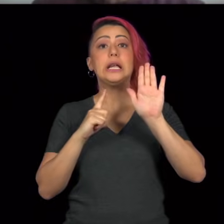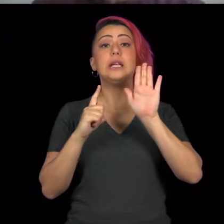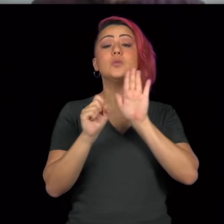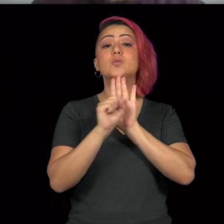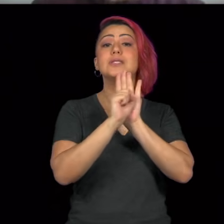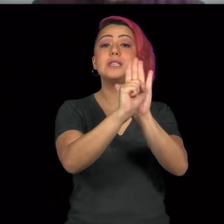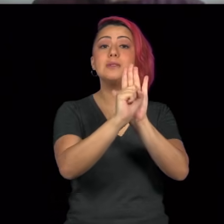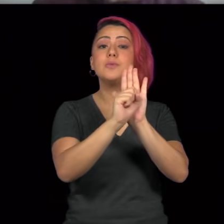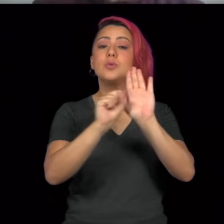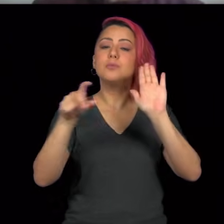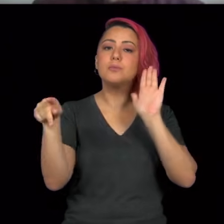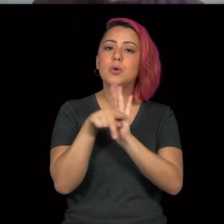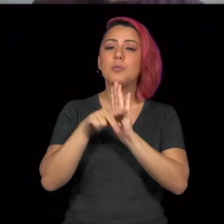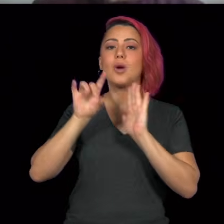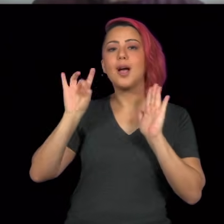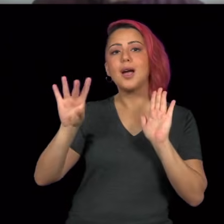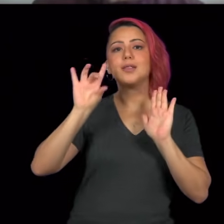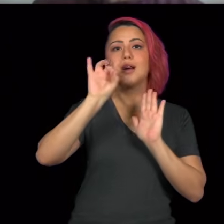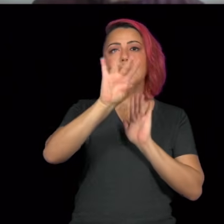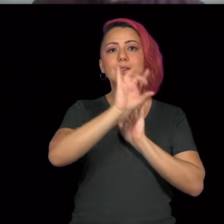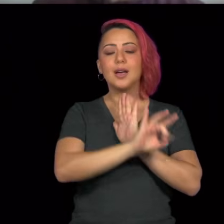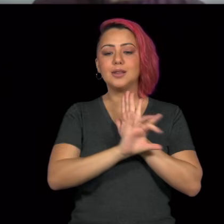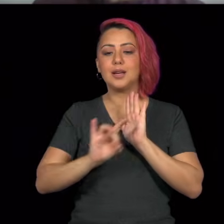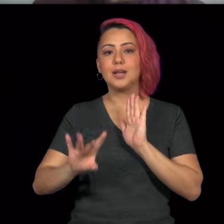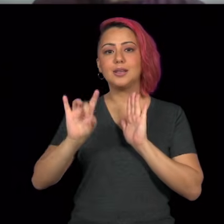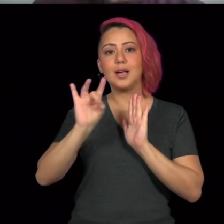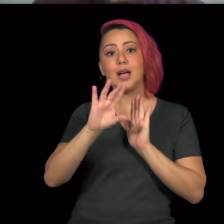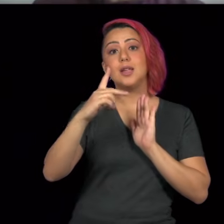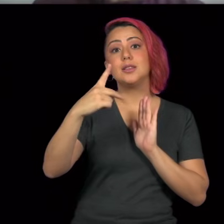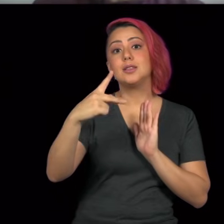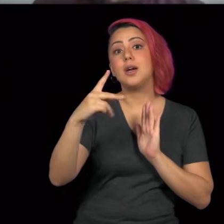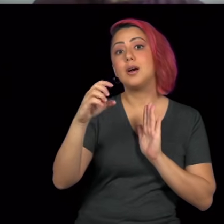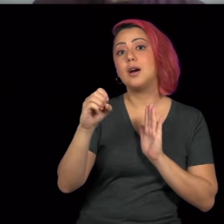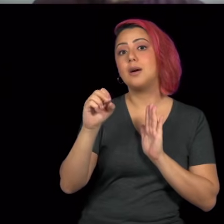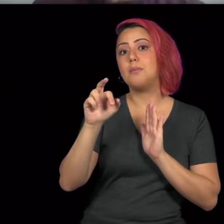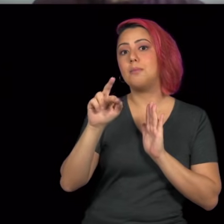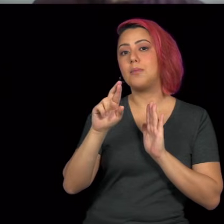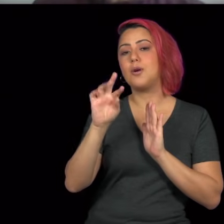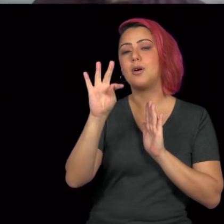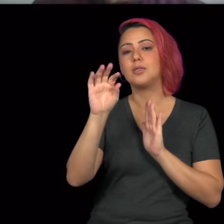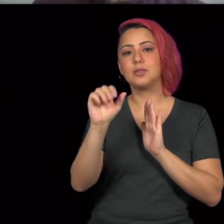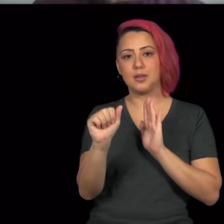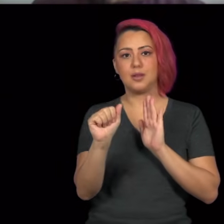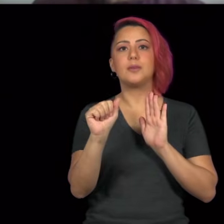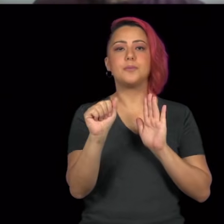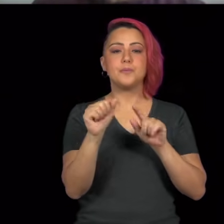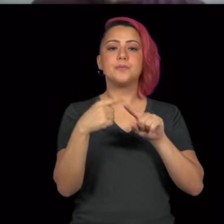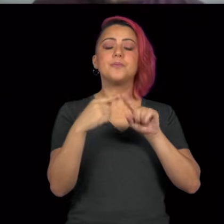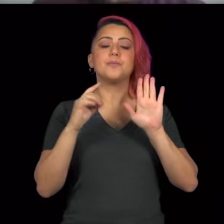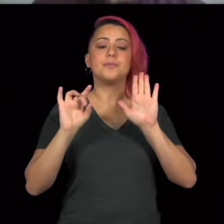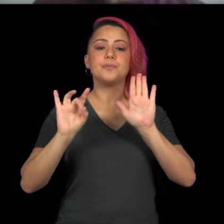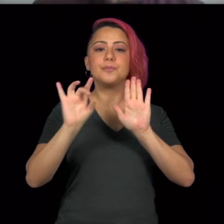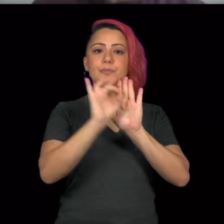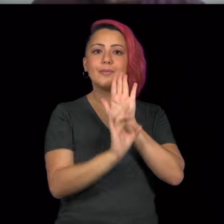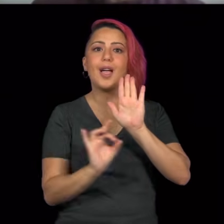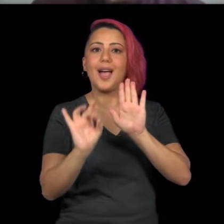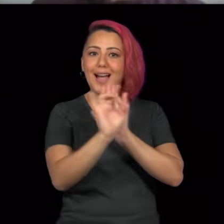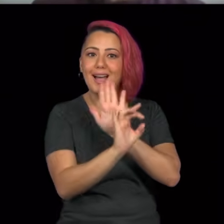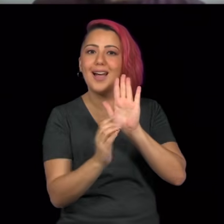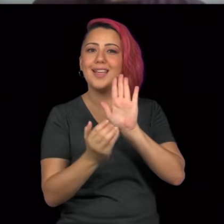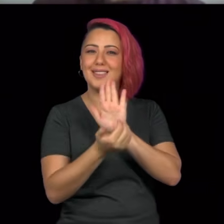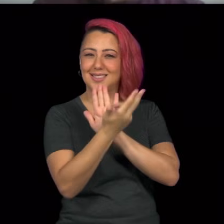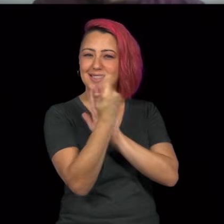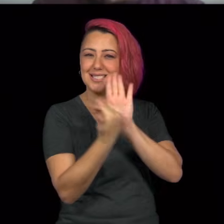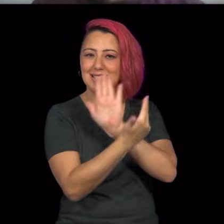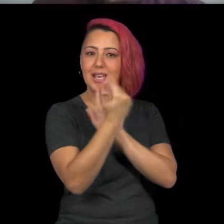porta. E dessa forma, nós vamos poder conectar esses símbolos através das lógicas inerentes a cada porta, né,